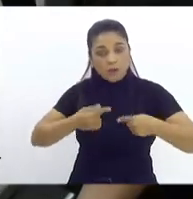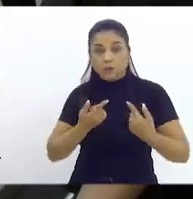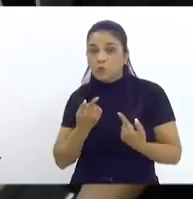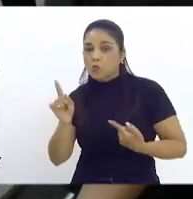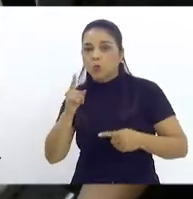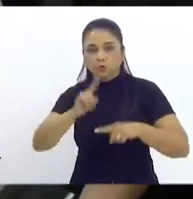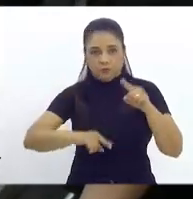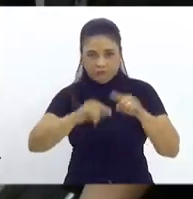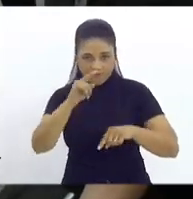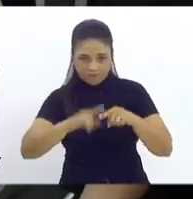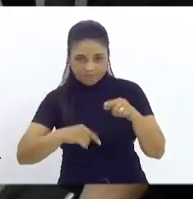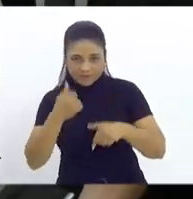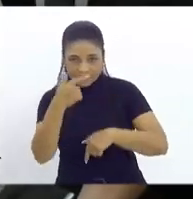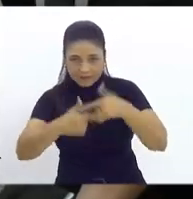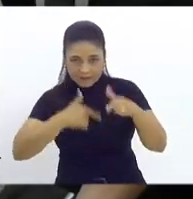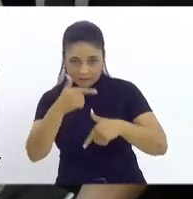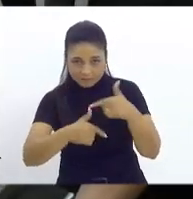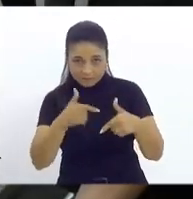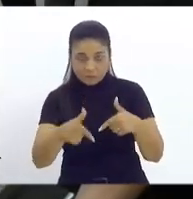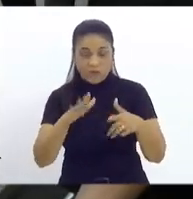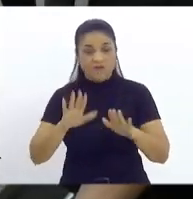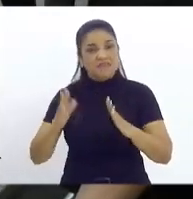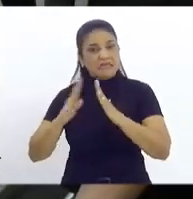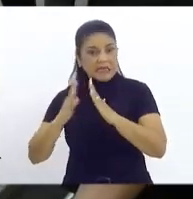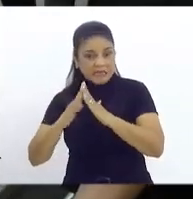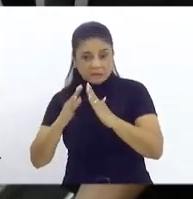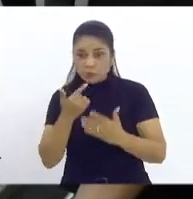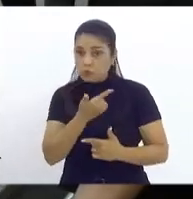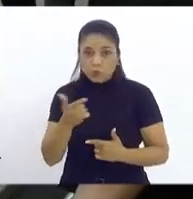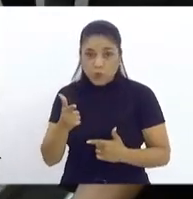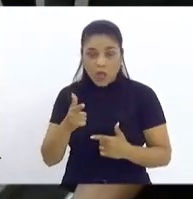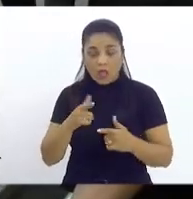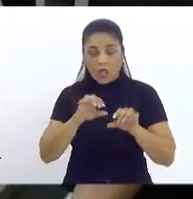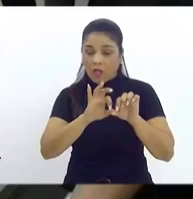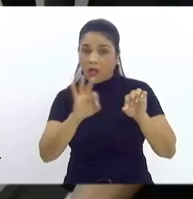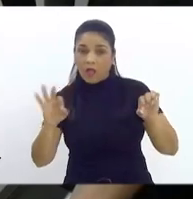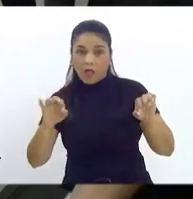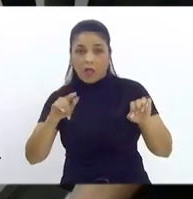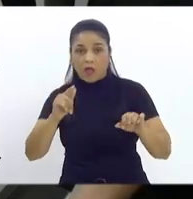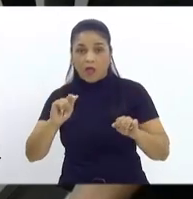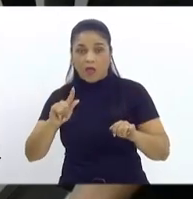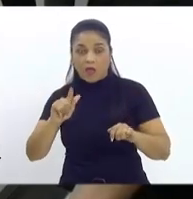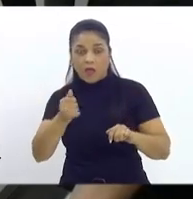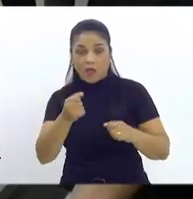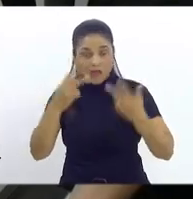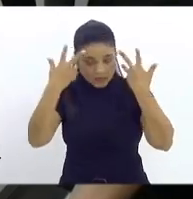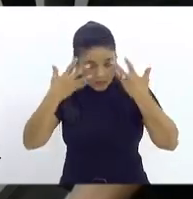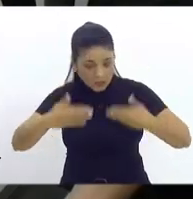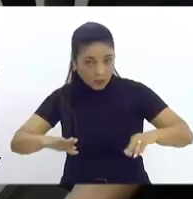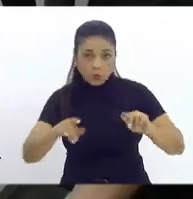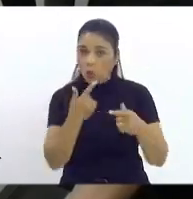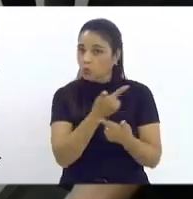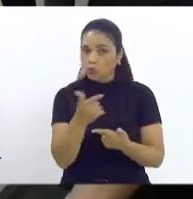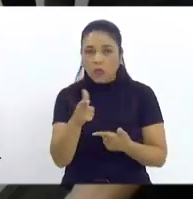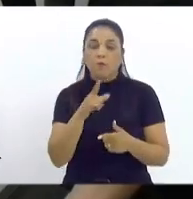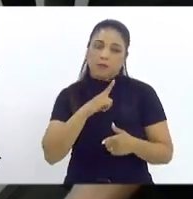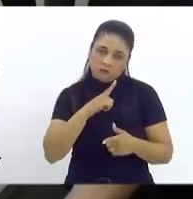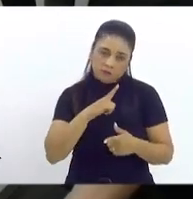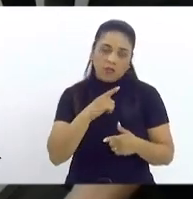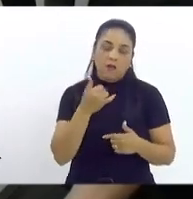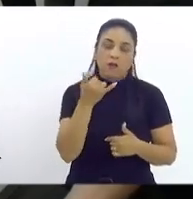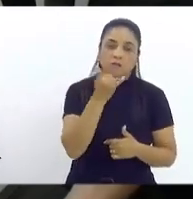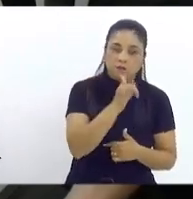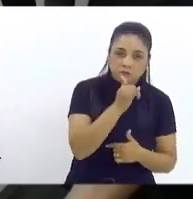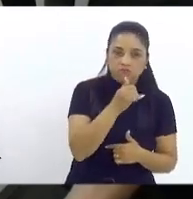Quando a pessoa vai na casa, às vezes não tem gás natural, tem GLP, e ela pede serviço de água e luz, apesar de ser um